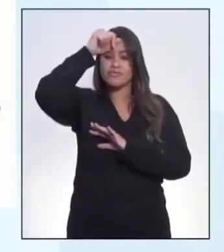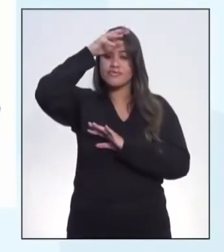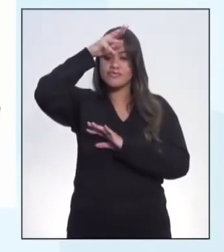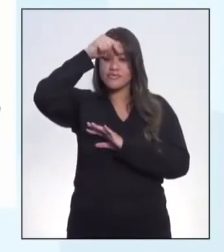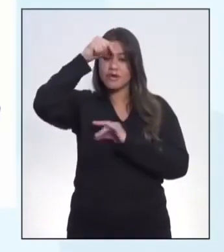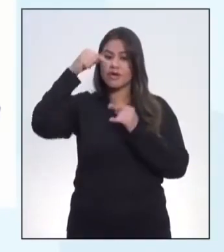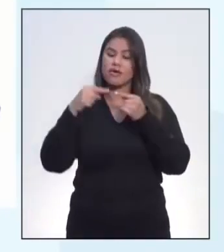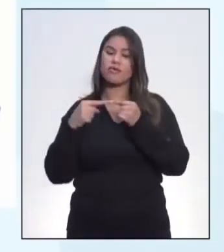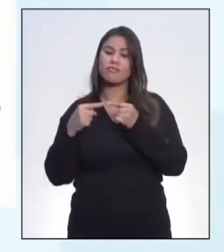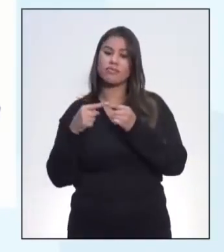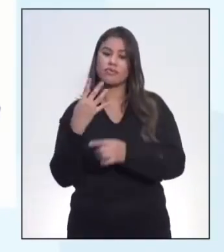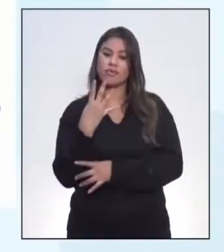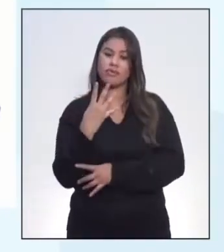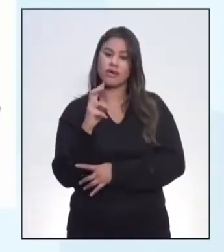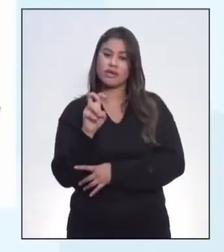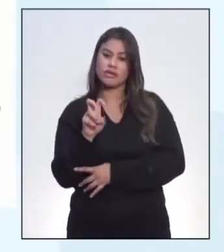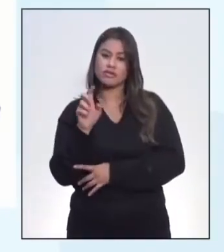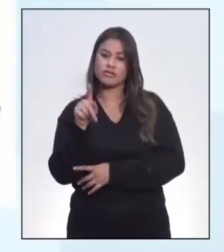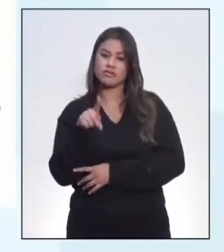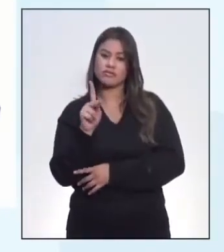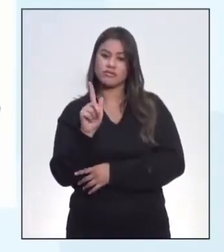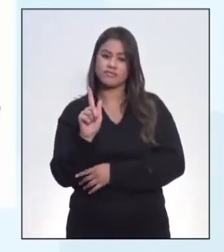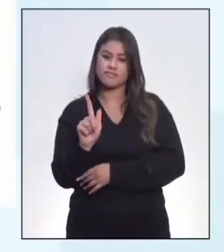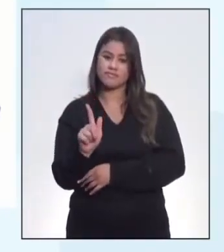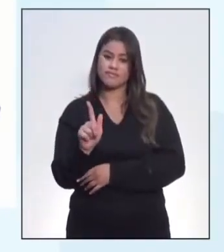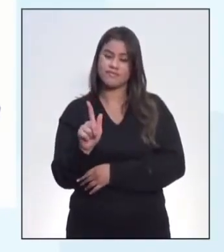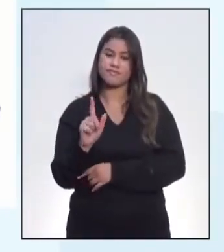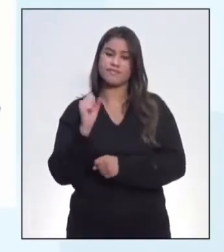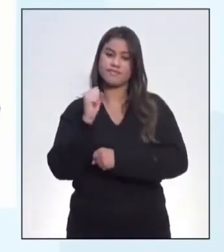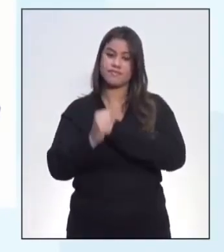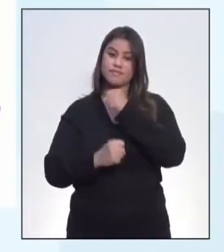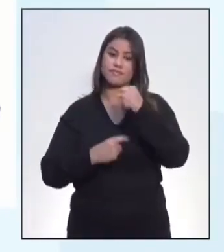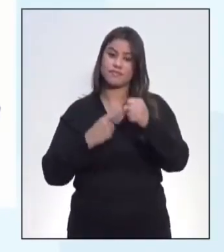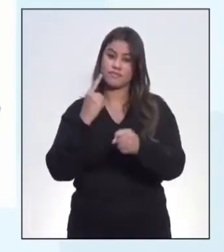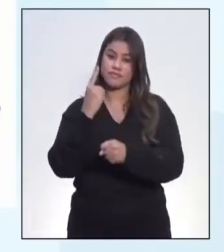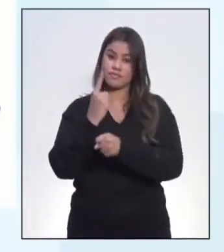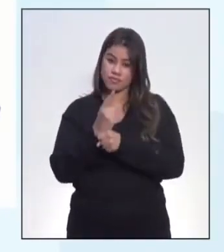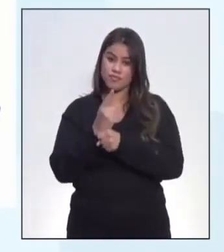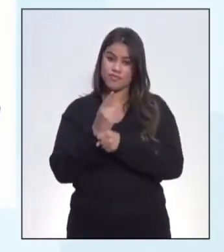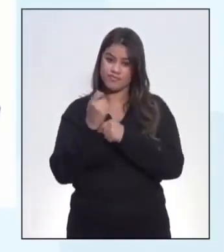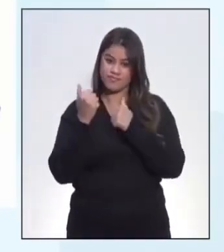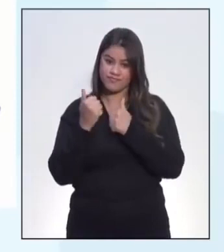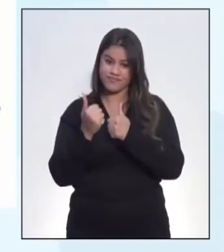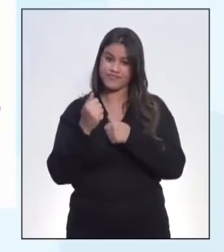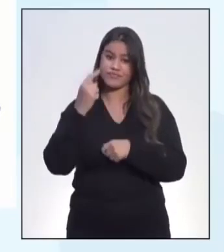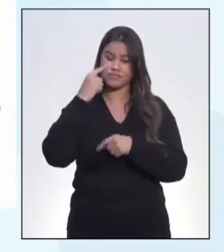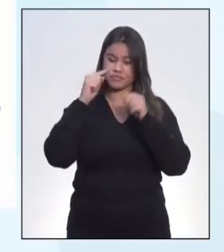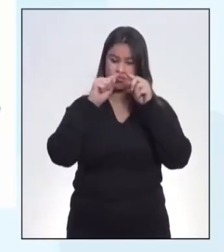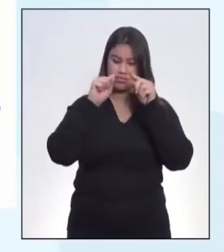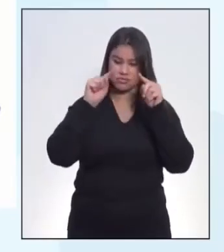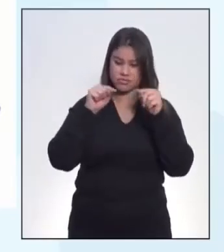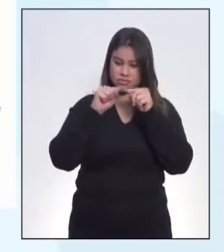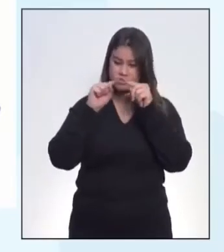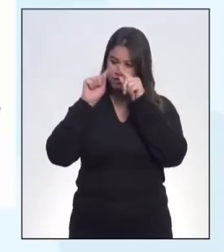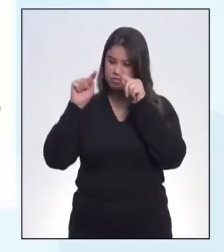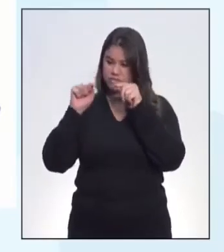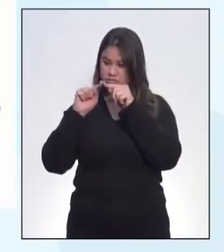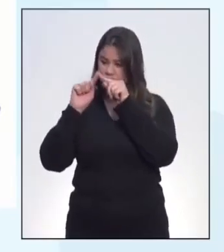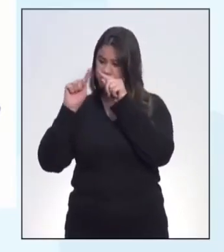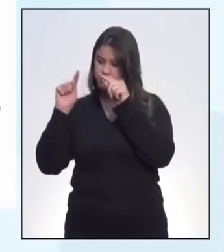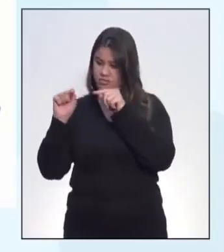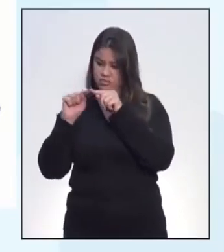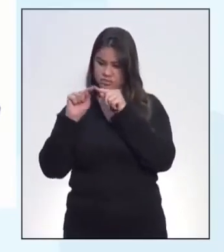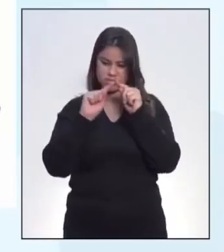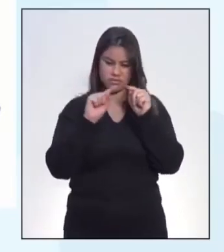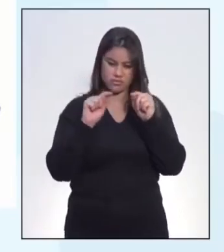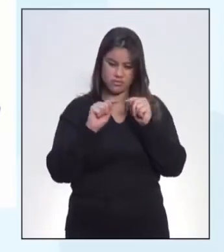E ali aparece a representação dos quadradinhos ali, né? Em cinza, essa representação, fazendo essa